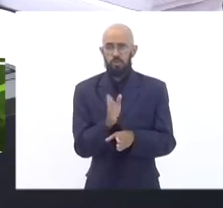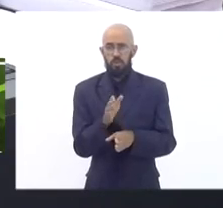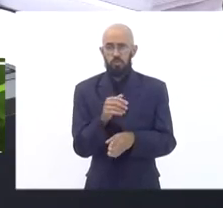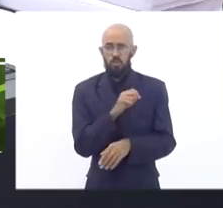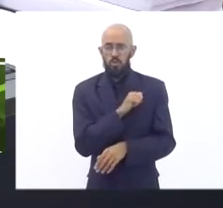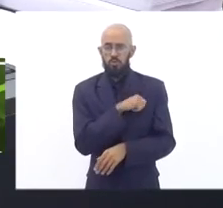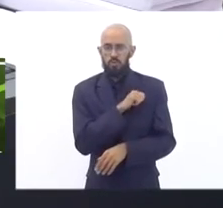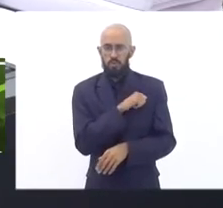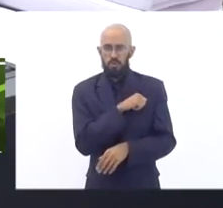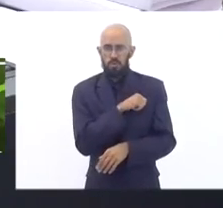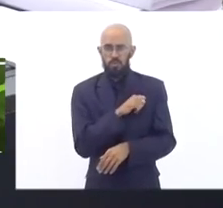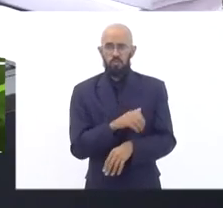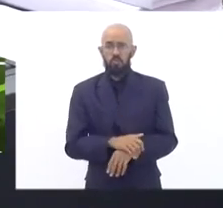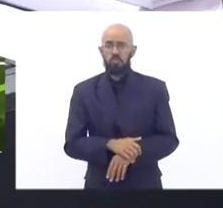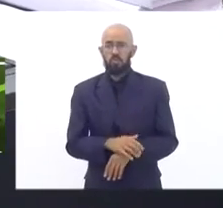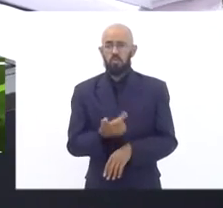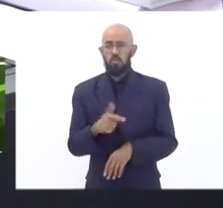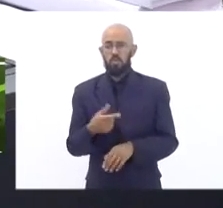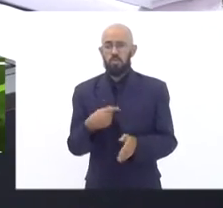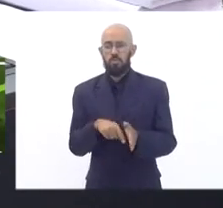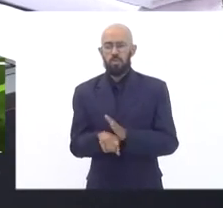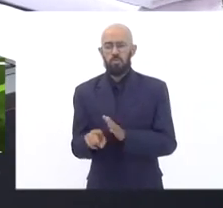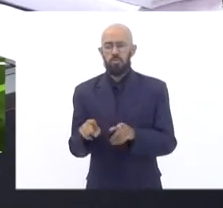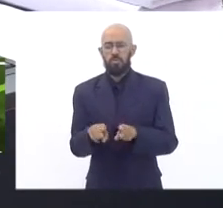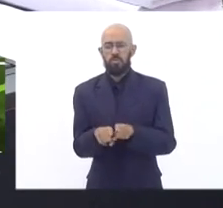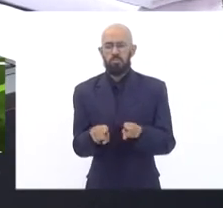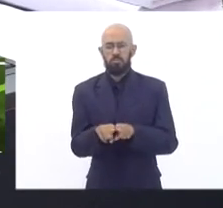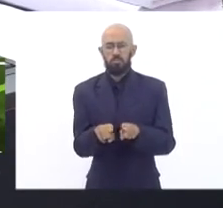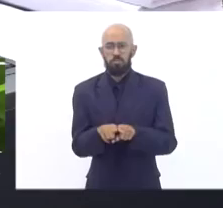E a outra pergunta,